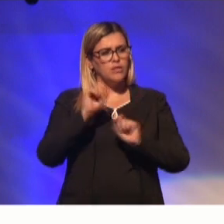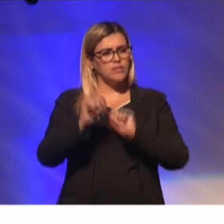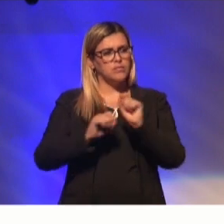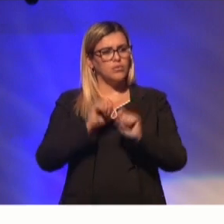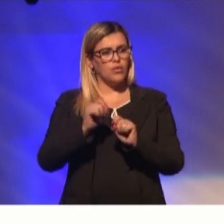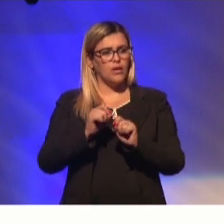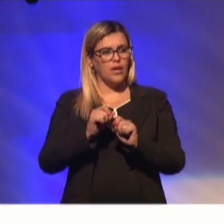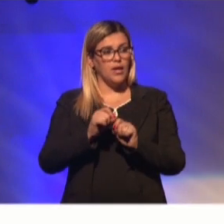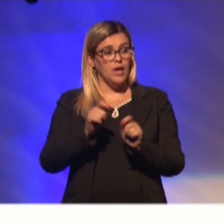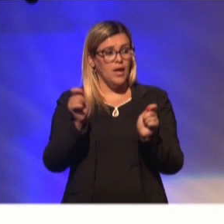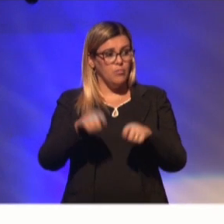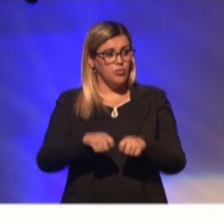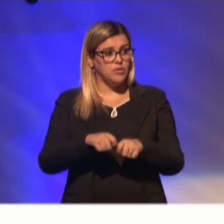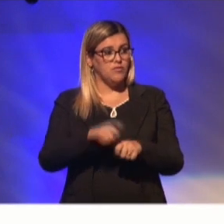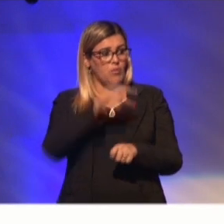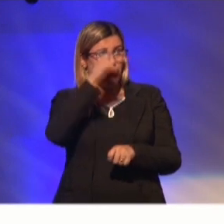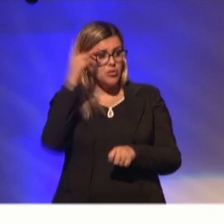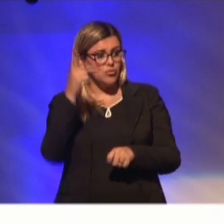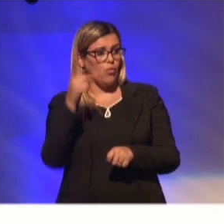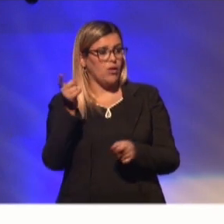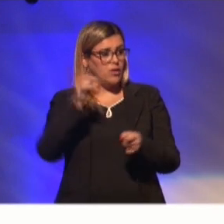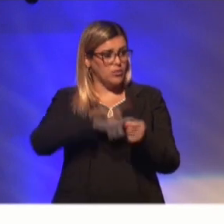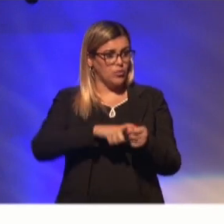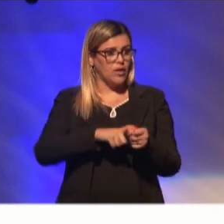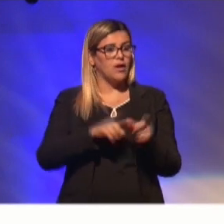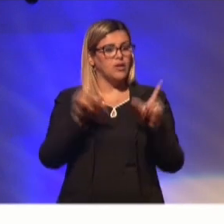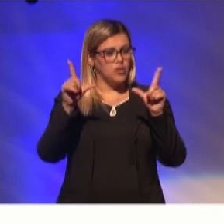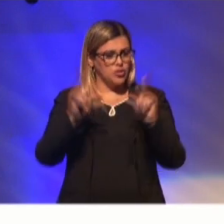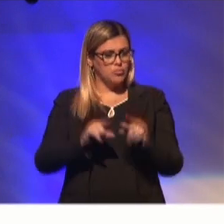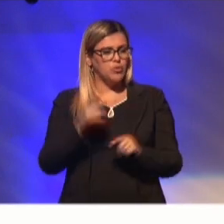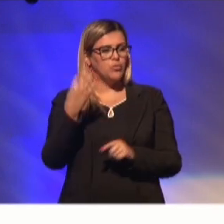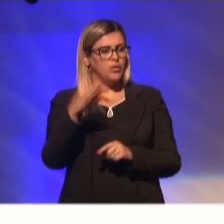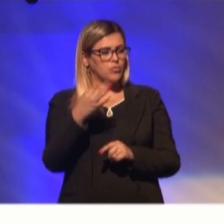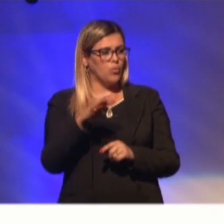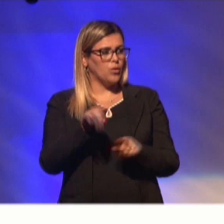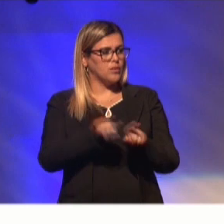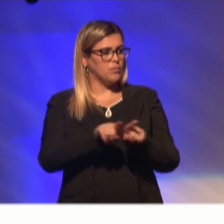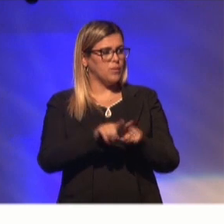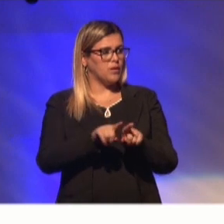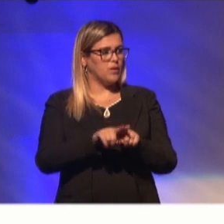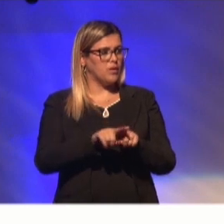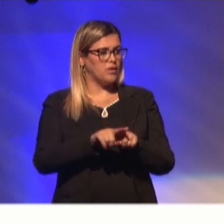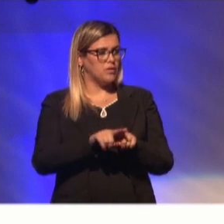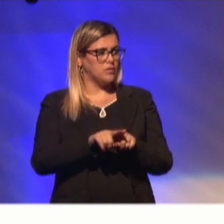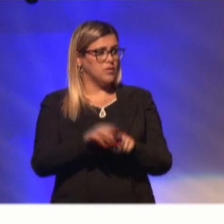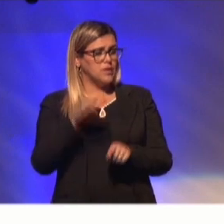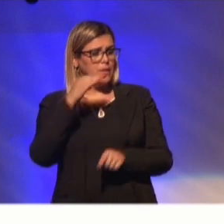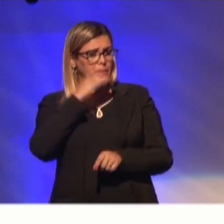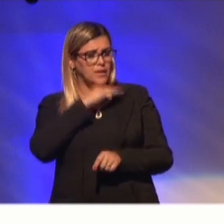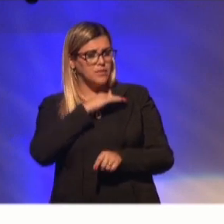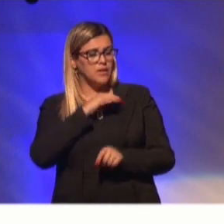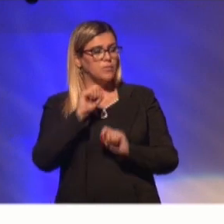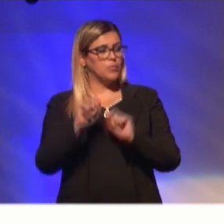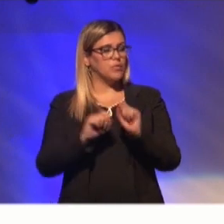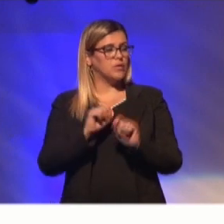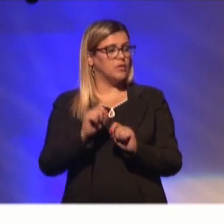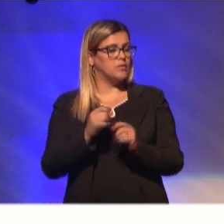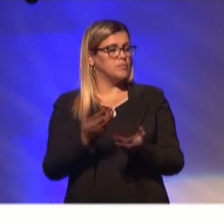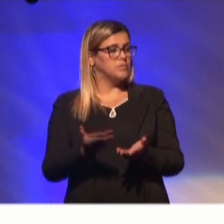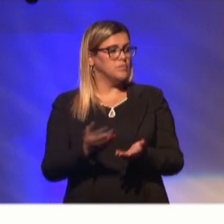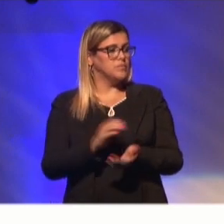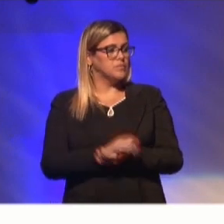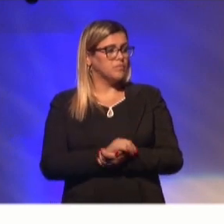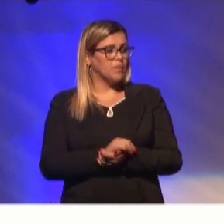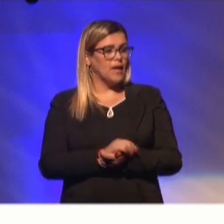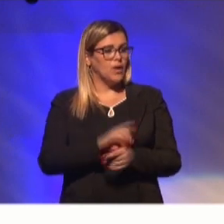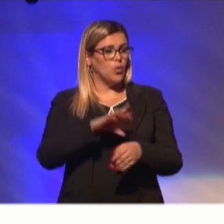na fasciite plantar, mostra também que há redução da dor, e veja só que que ele fala,